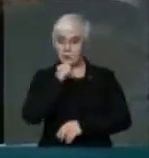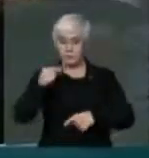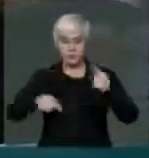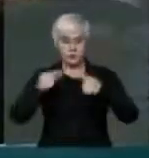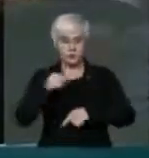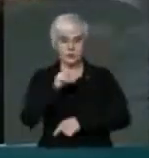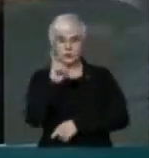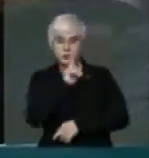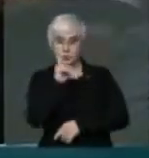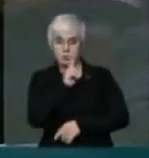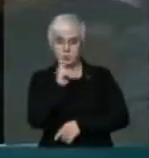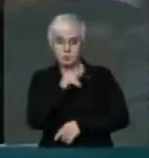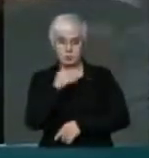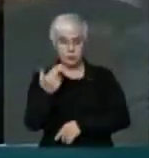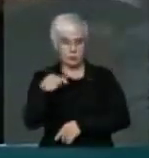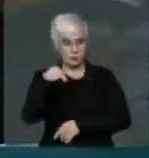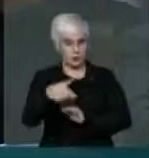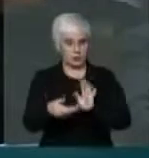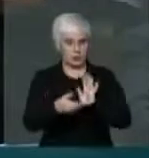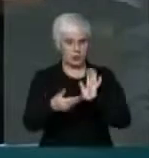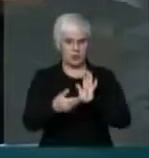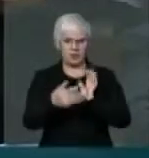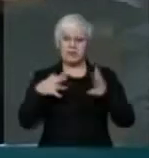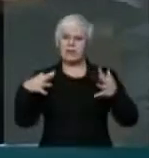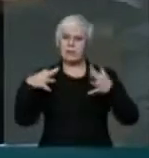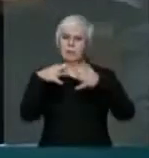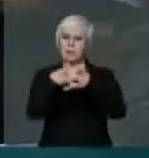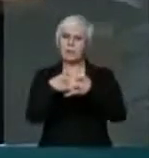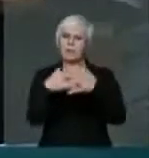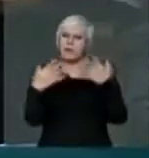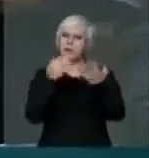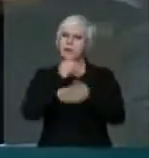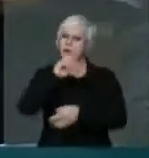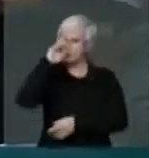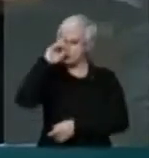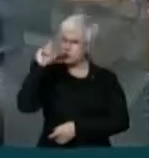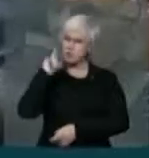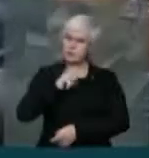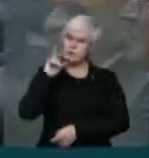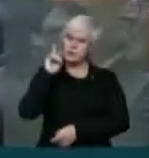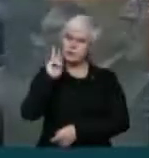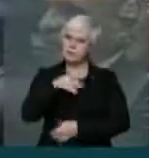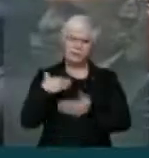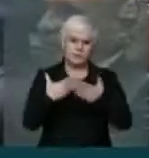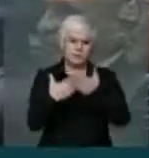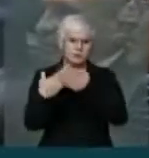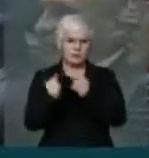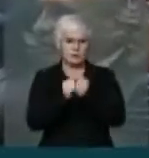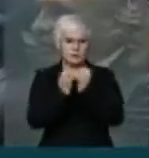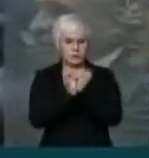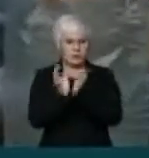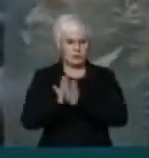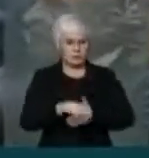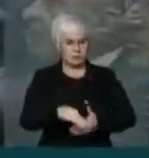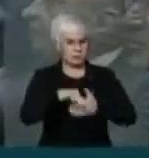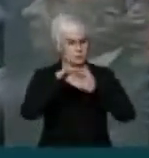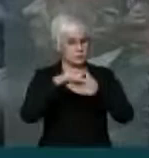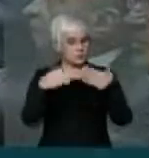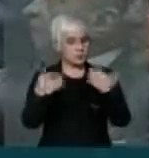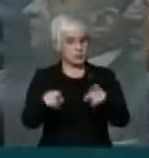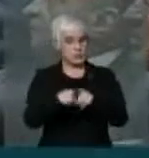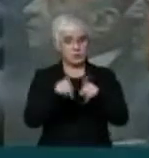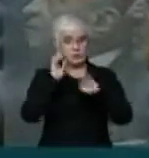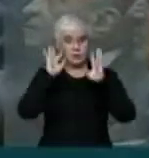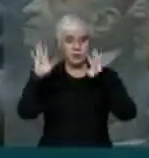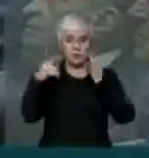Isso, a divergência urgente na casa ainda. E sua excelência tem dito e tem construído com as lideranças. Imagina, inclusive,